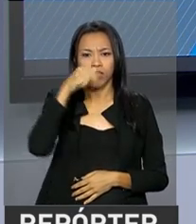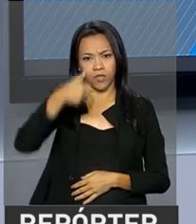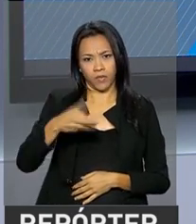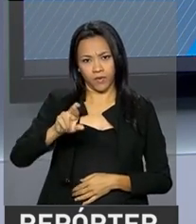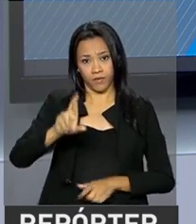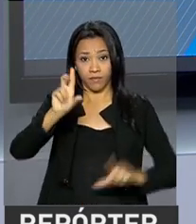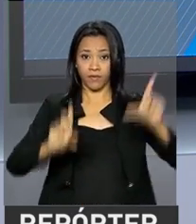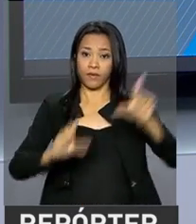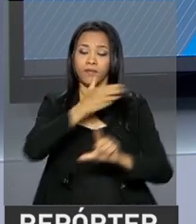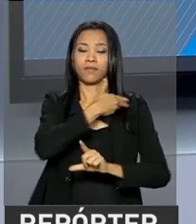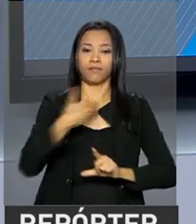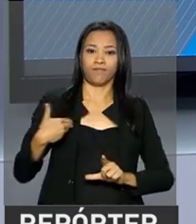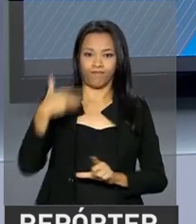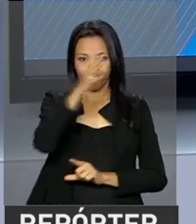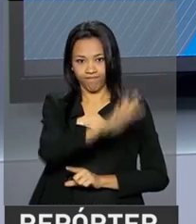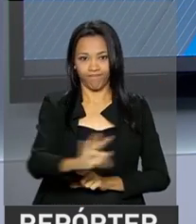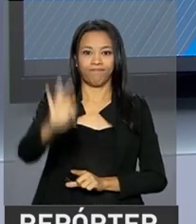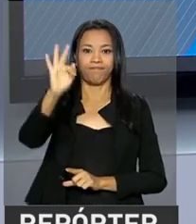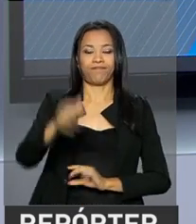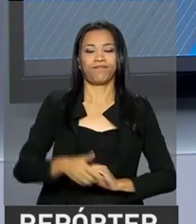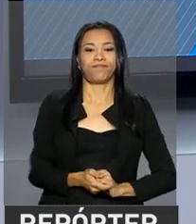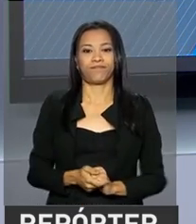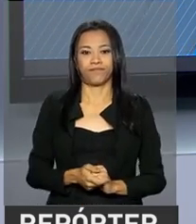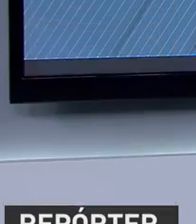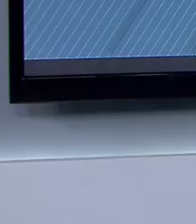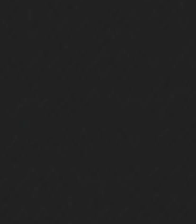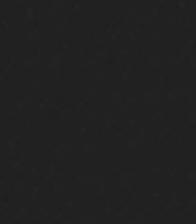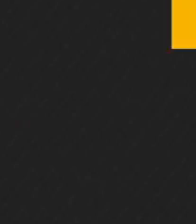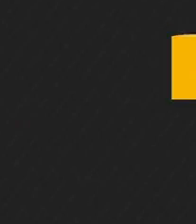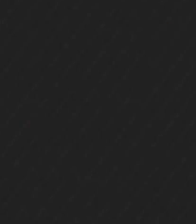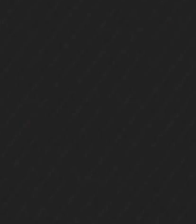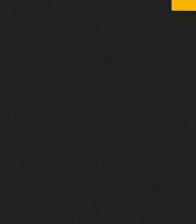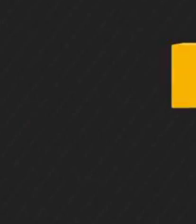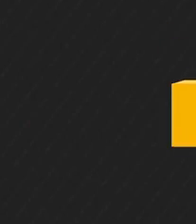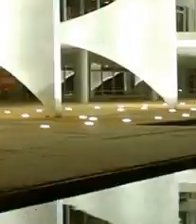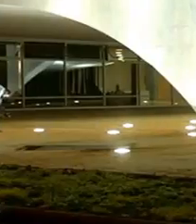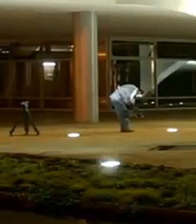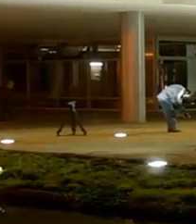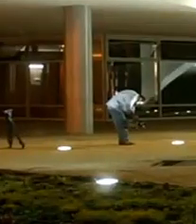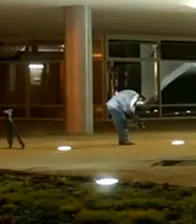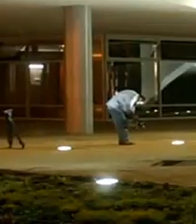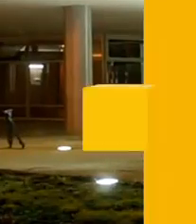na NBR a TV do Governo Federal